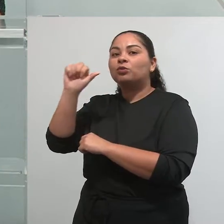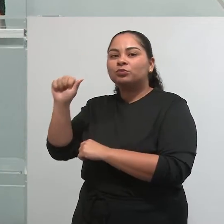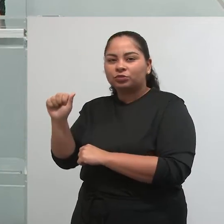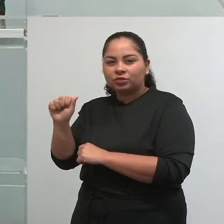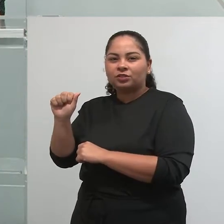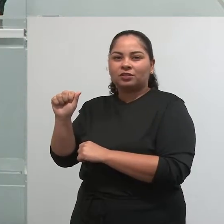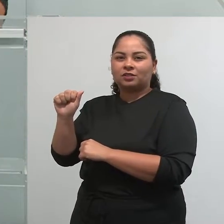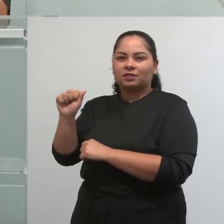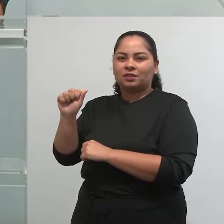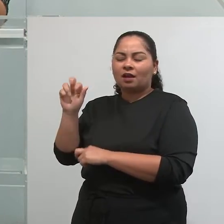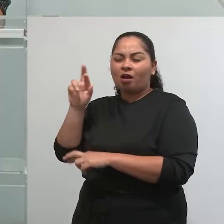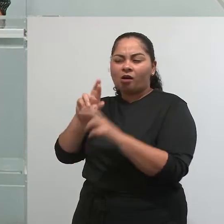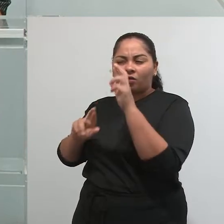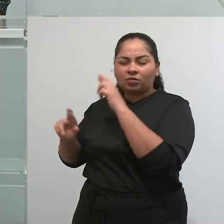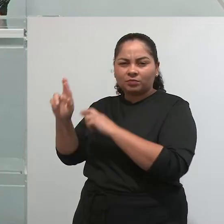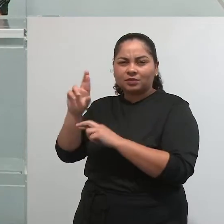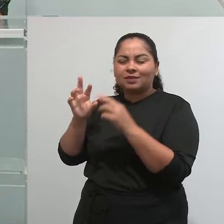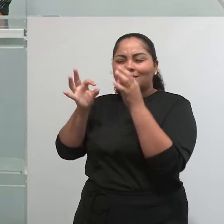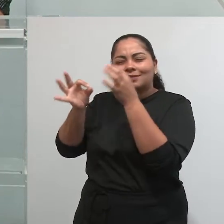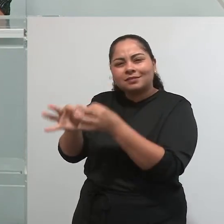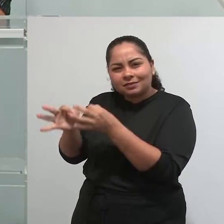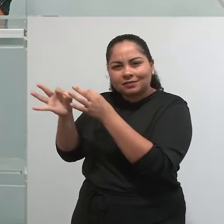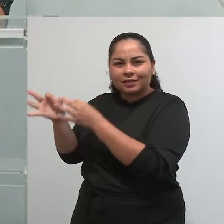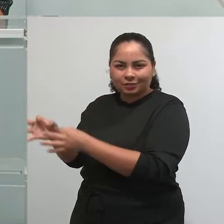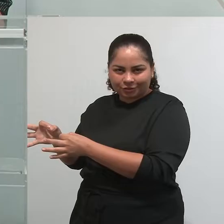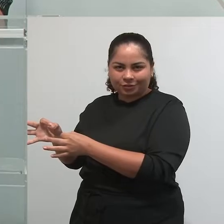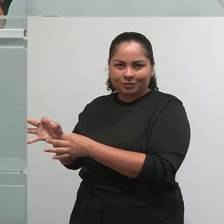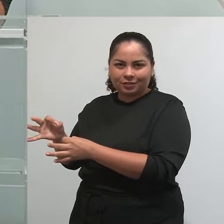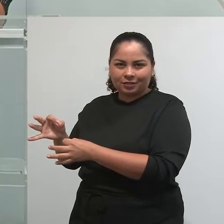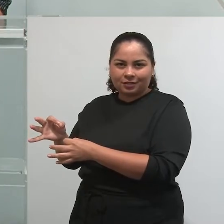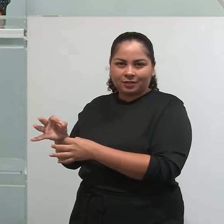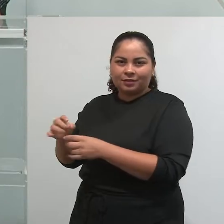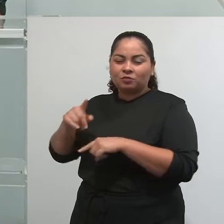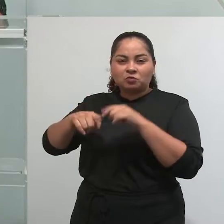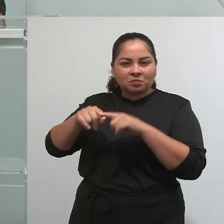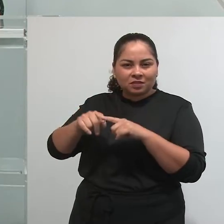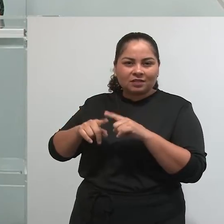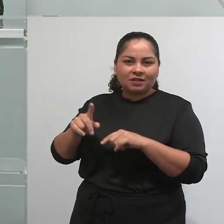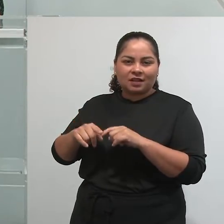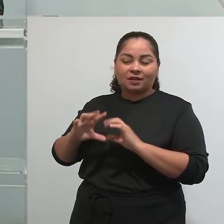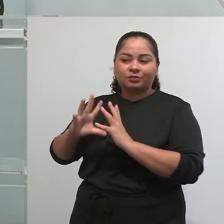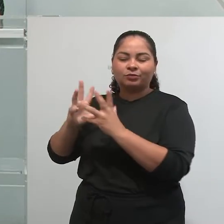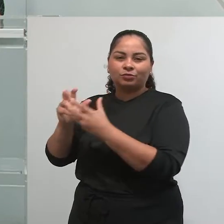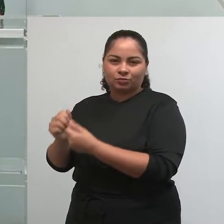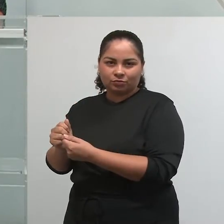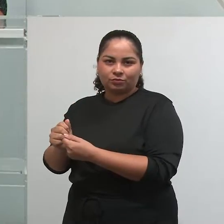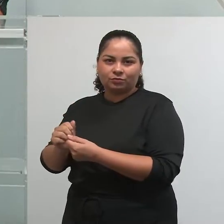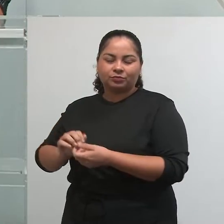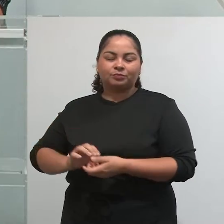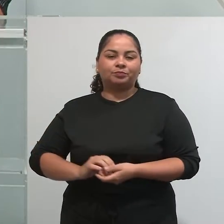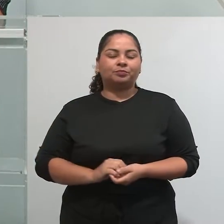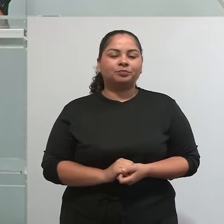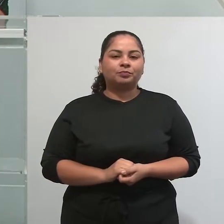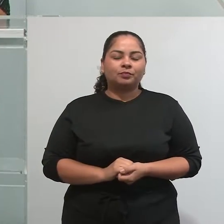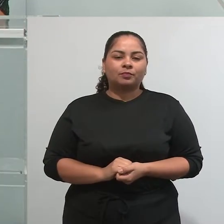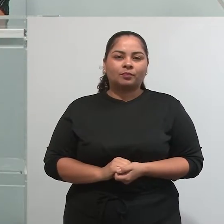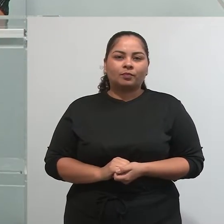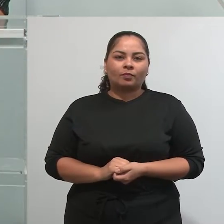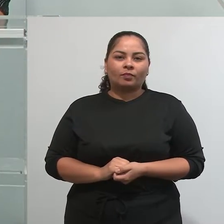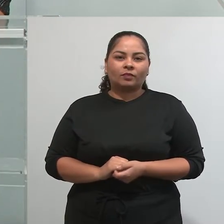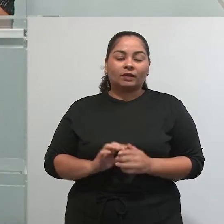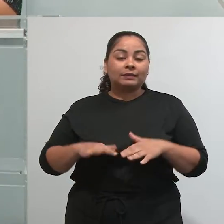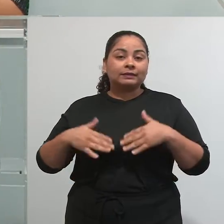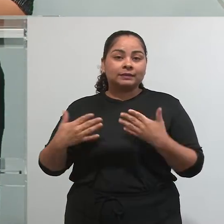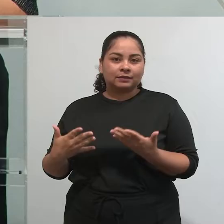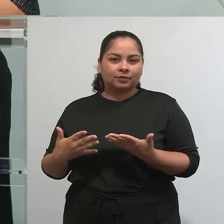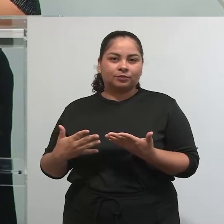para poder desenvolver a tua atividade também com calma e que aplique aí de forma tranquila para as pessoas, tá